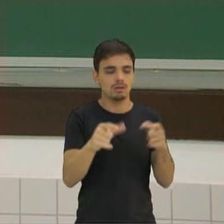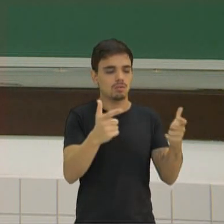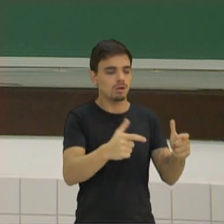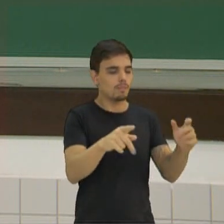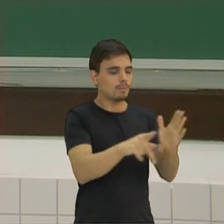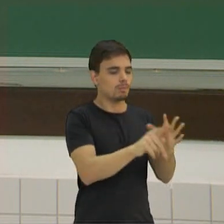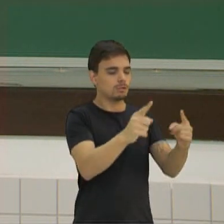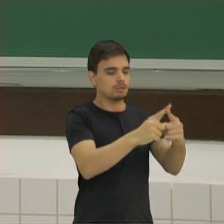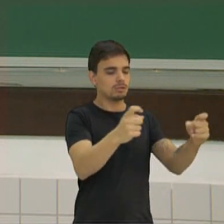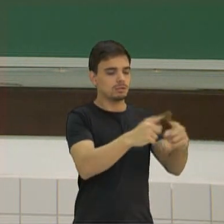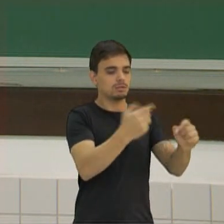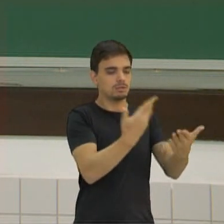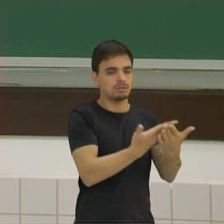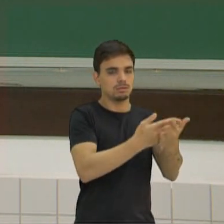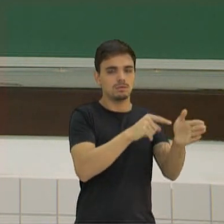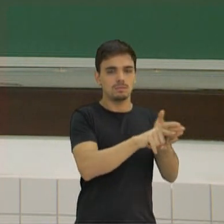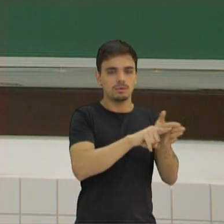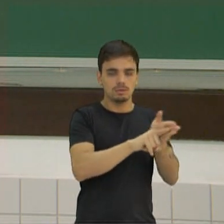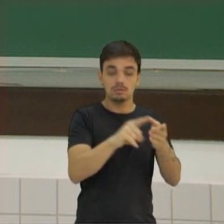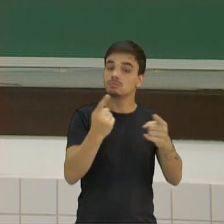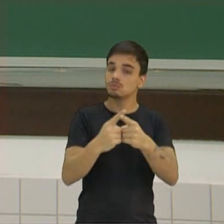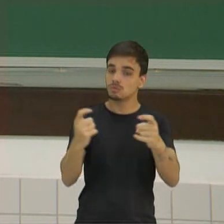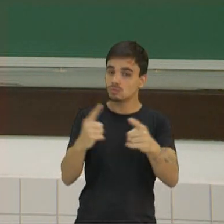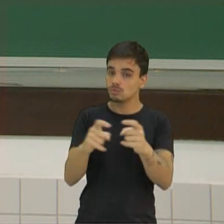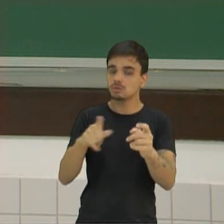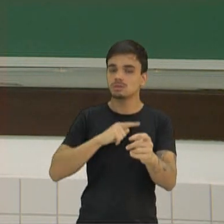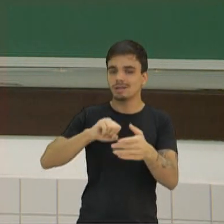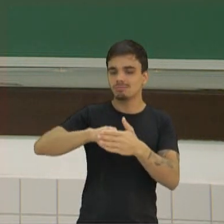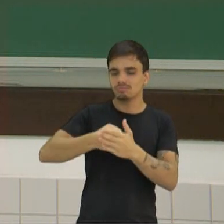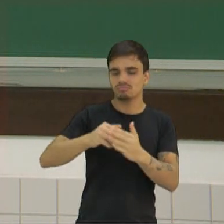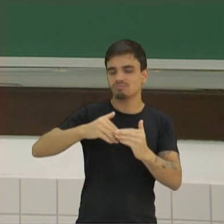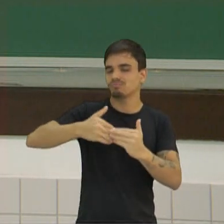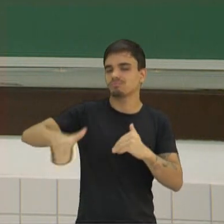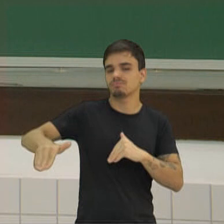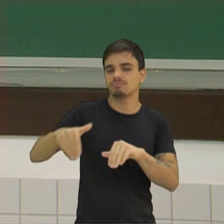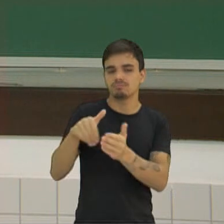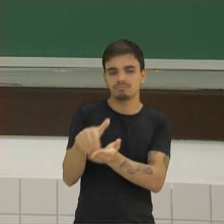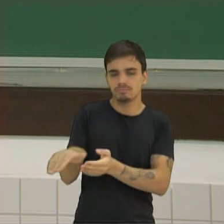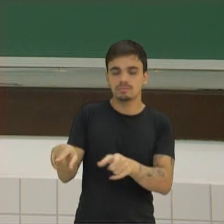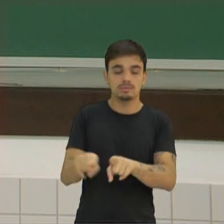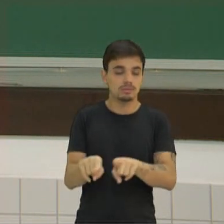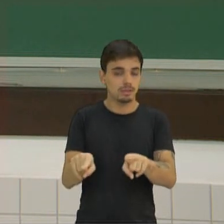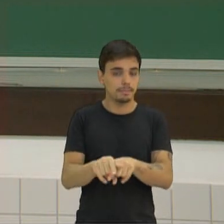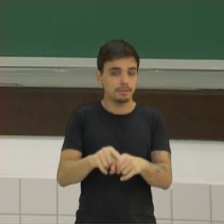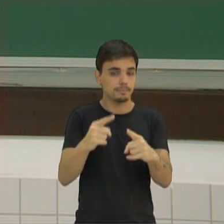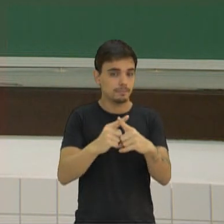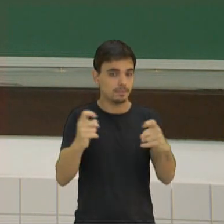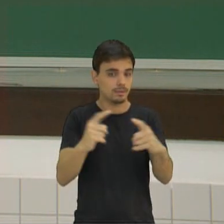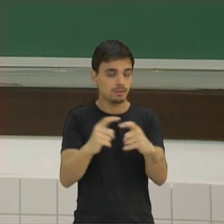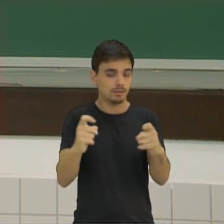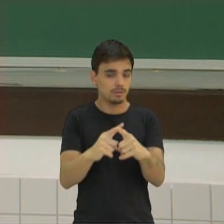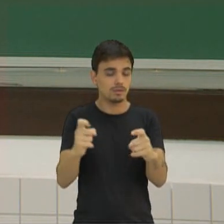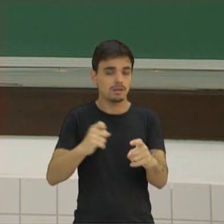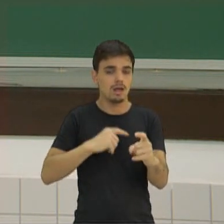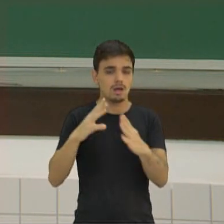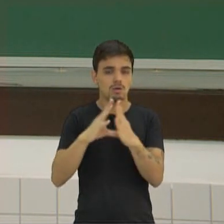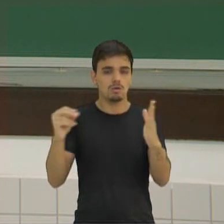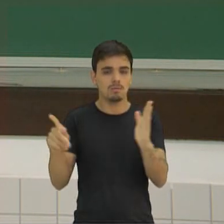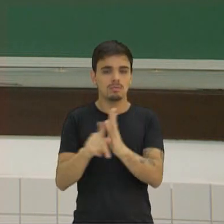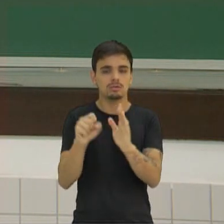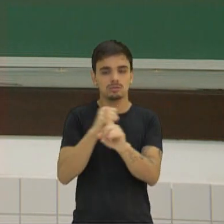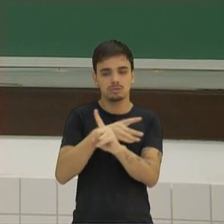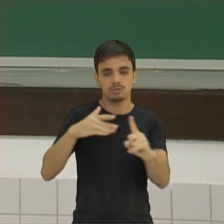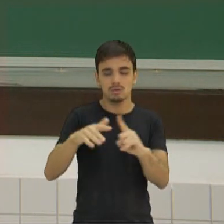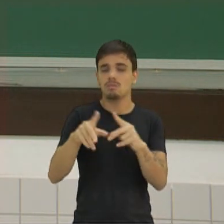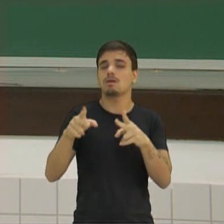científico a sociedade ganhou os excluíam a ciência reflexo da sociedade fazia o